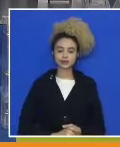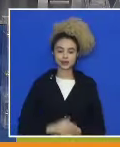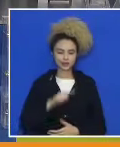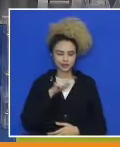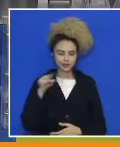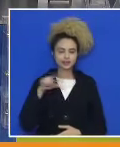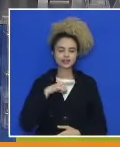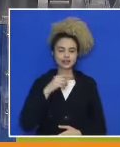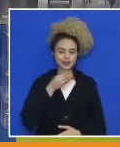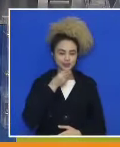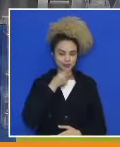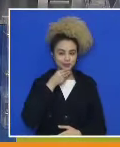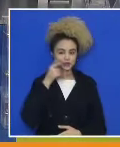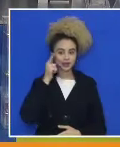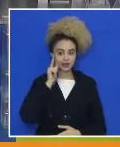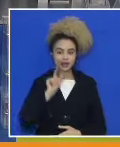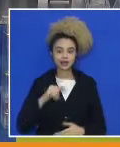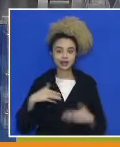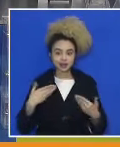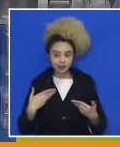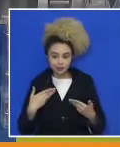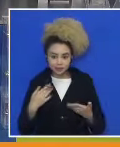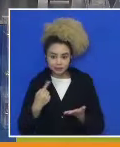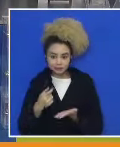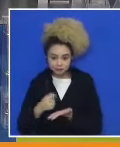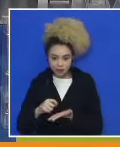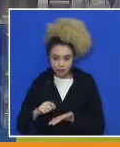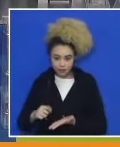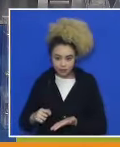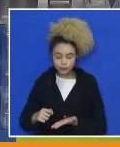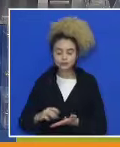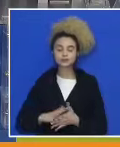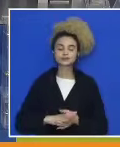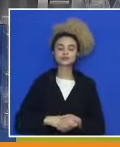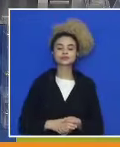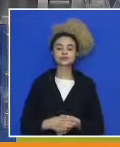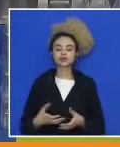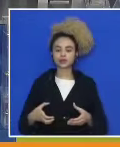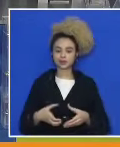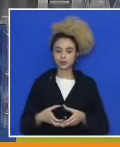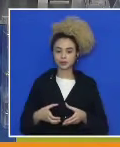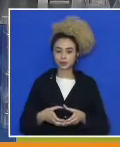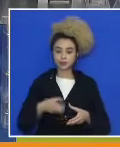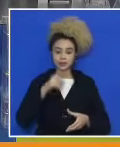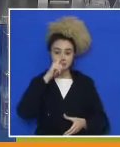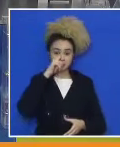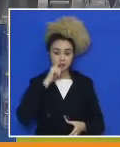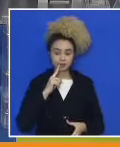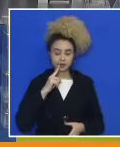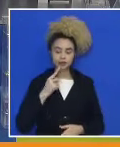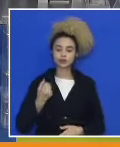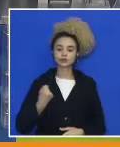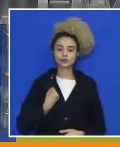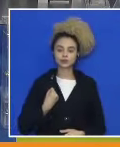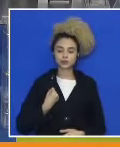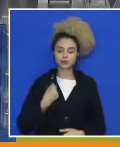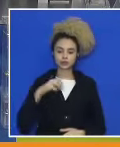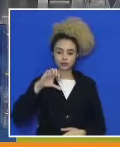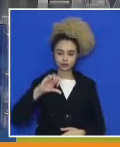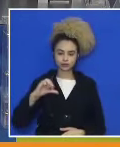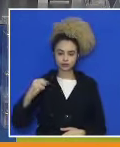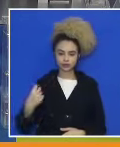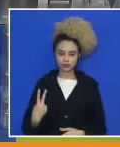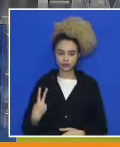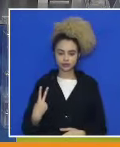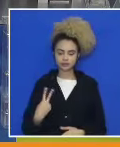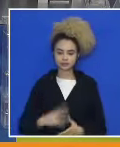Você tem muitas chances de ganhar. E aí, começou marcando. Bola amarela, número 92. Amarela,